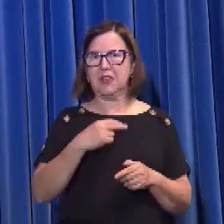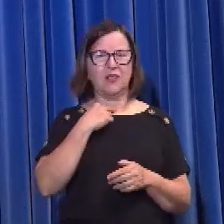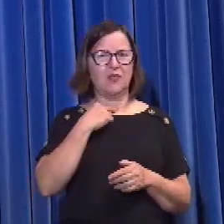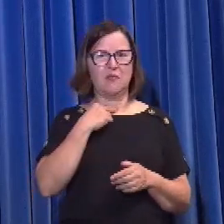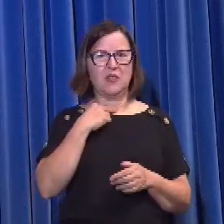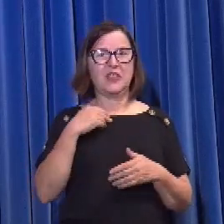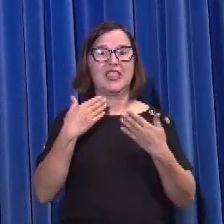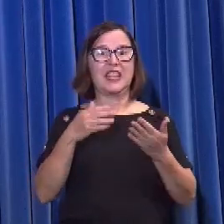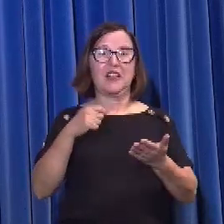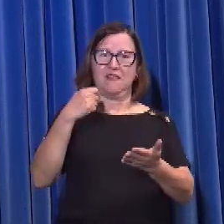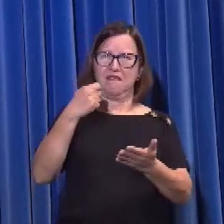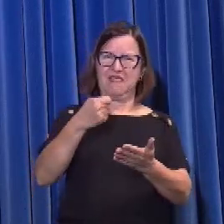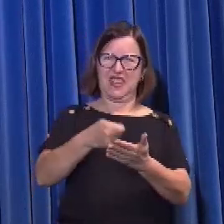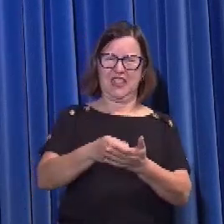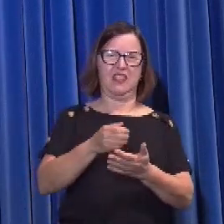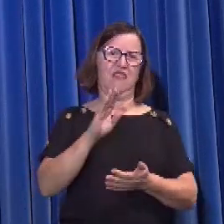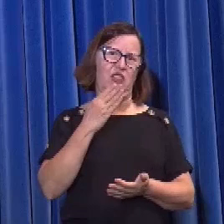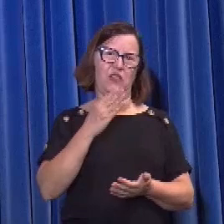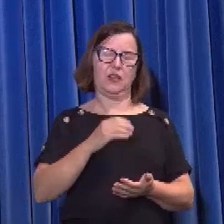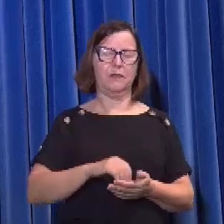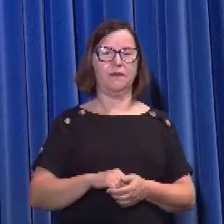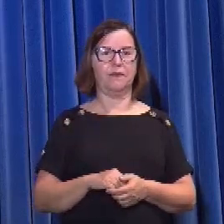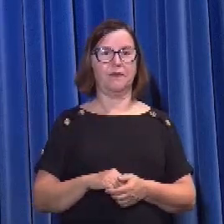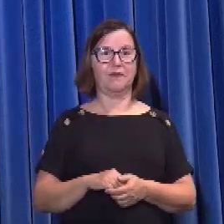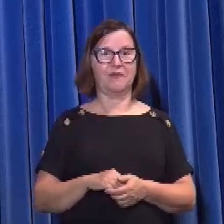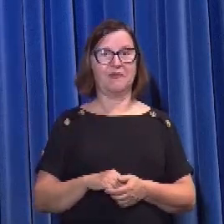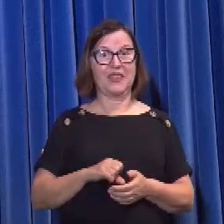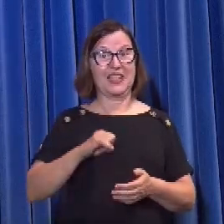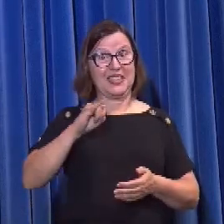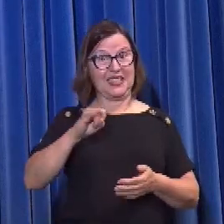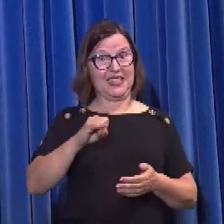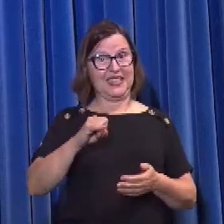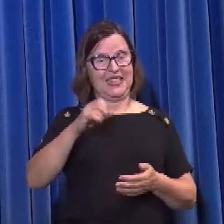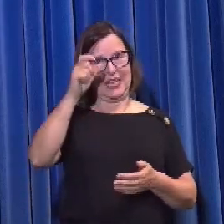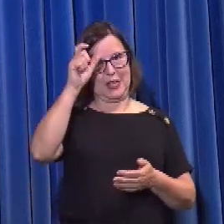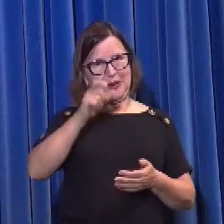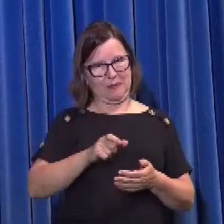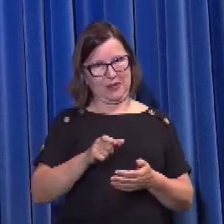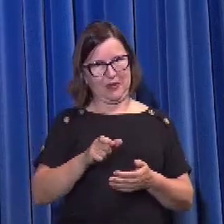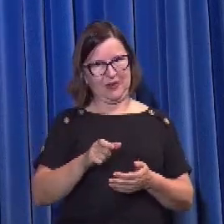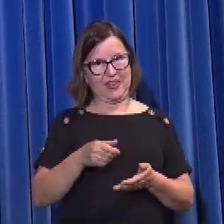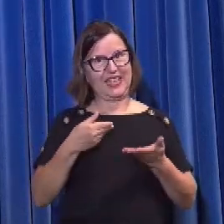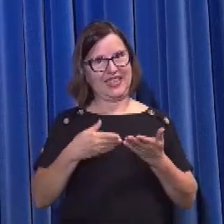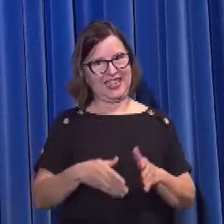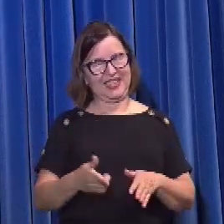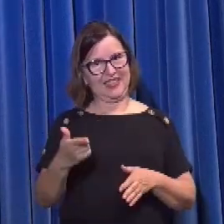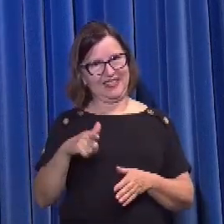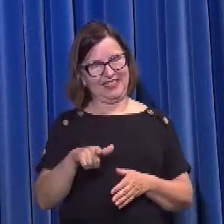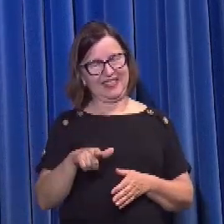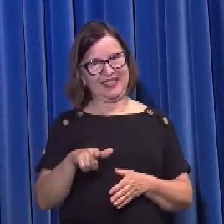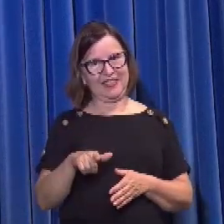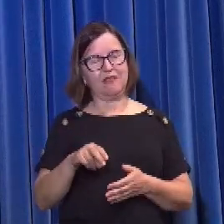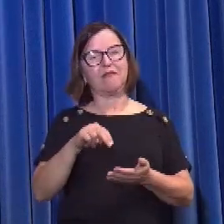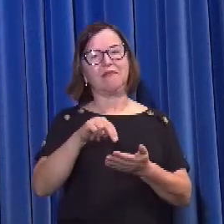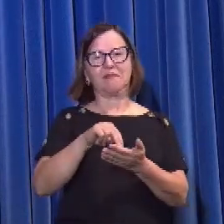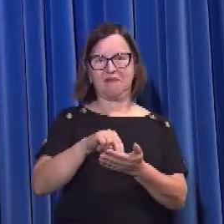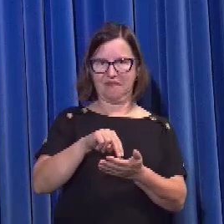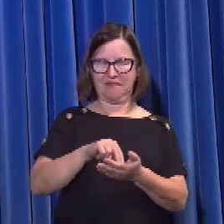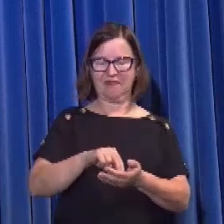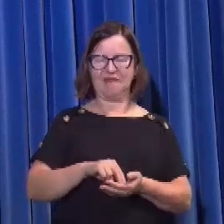pode perseverar. Agora, se ela nasceu de novo, ela vai perseverar. E a perseverança é uma consequência, uma